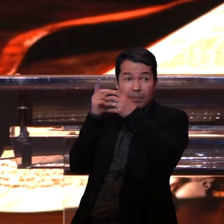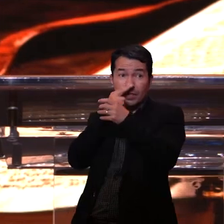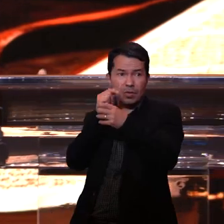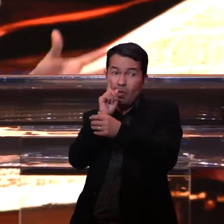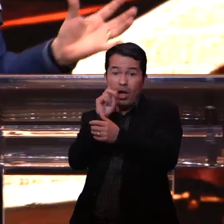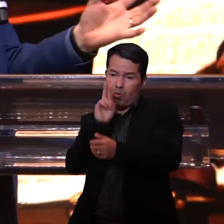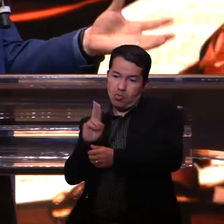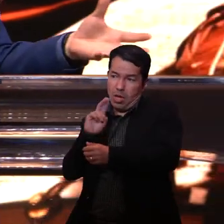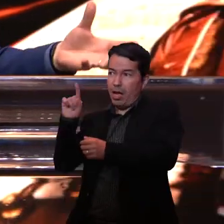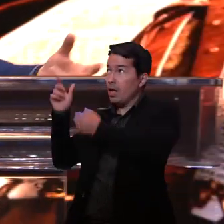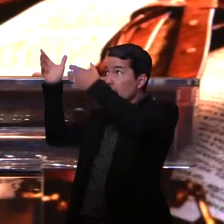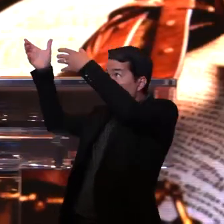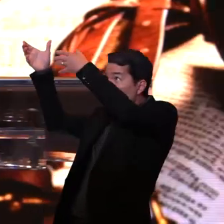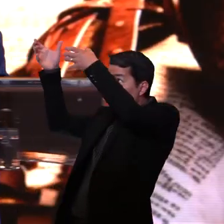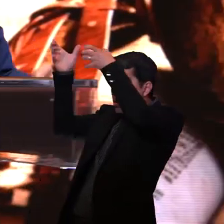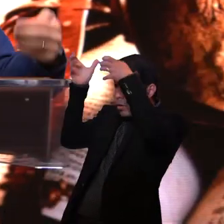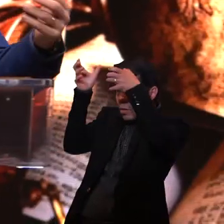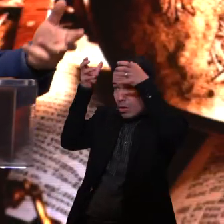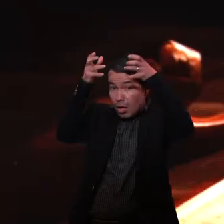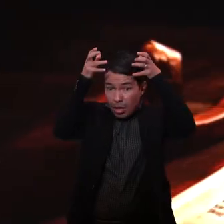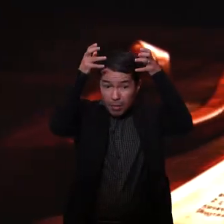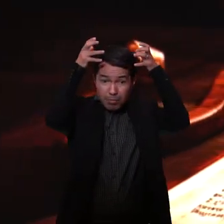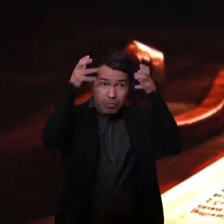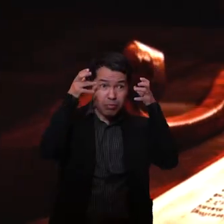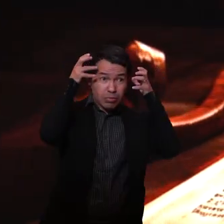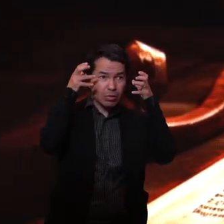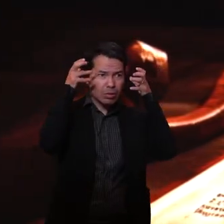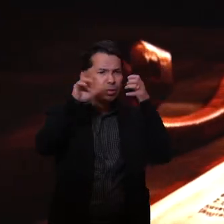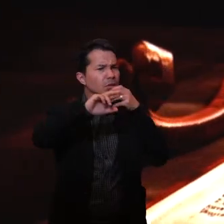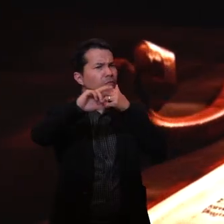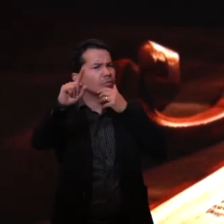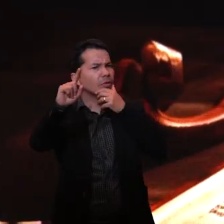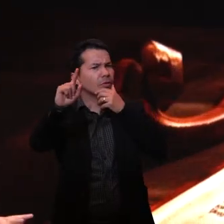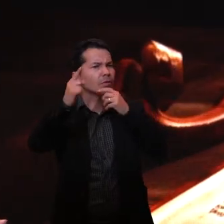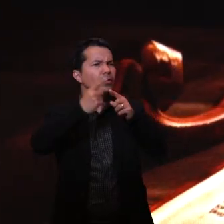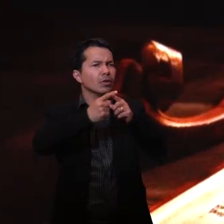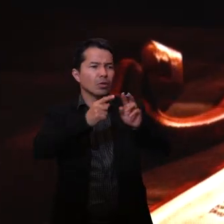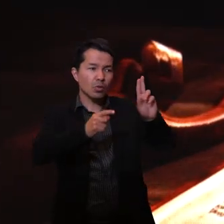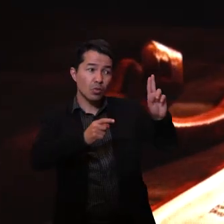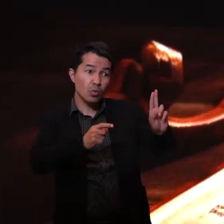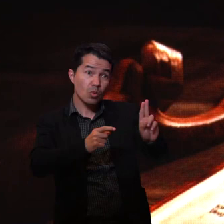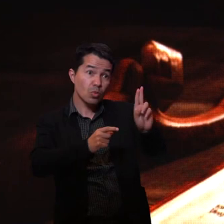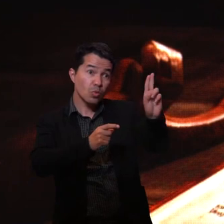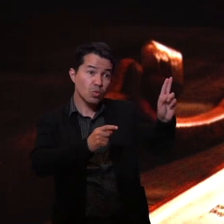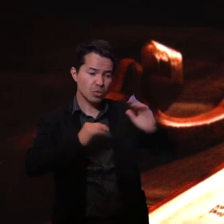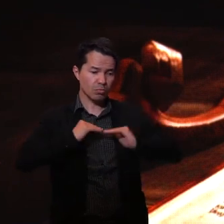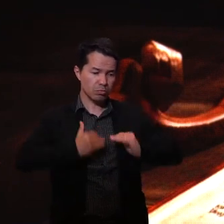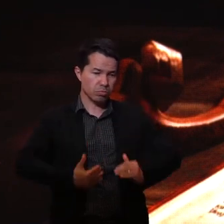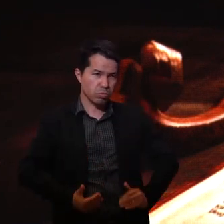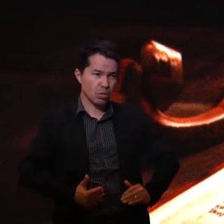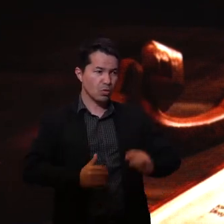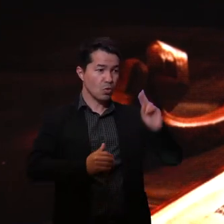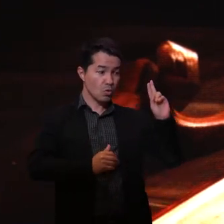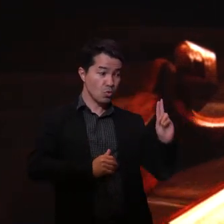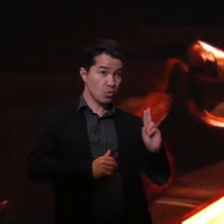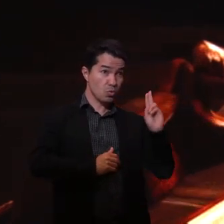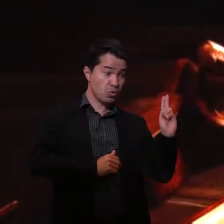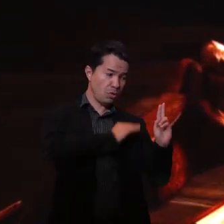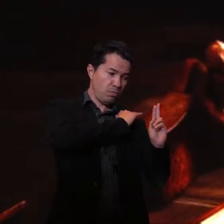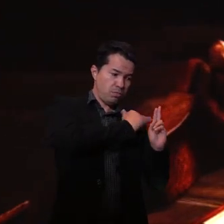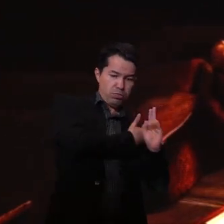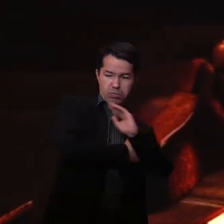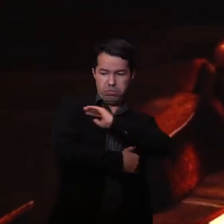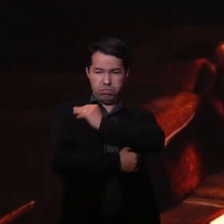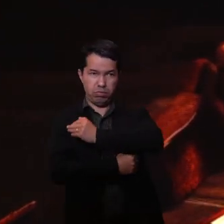quando os soldados romanos se vestiam para as batalhas, eles colocavam todo o equipamento no chão. E normalmente